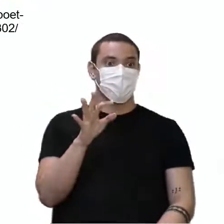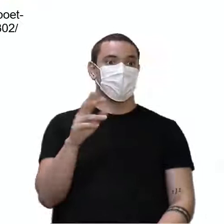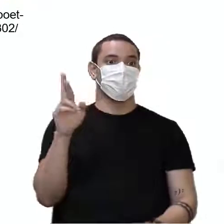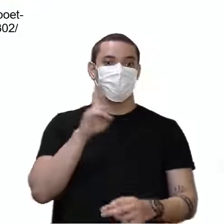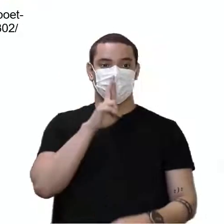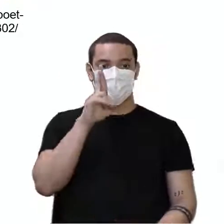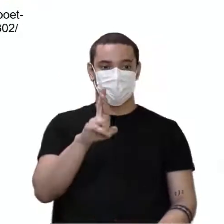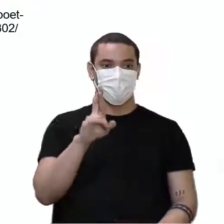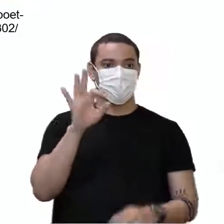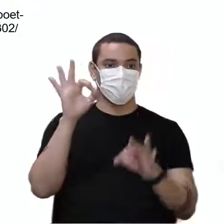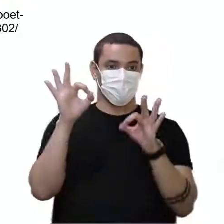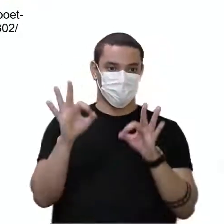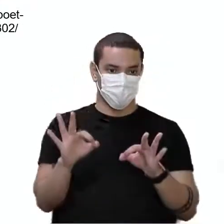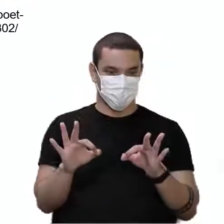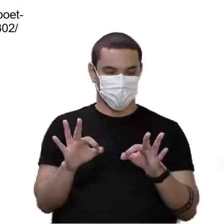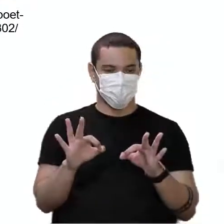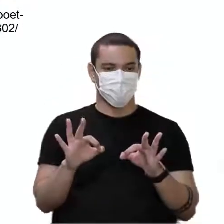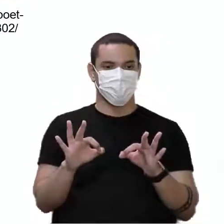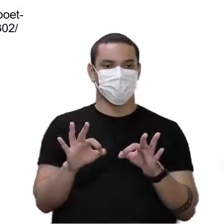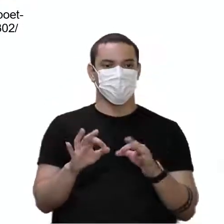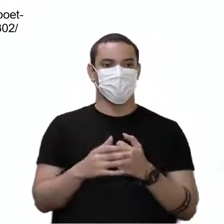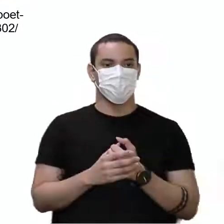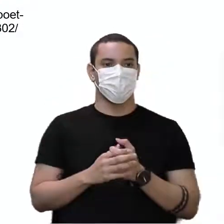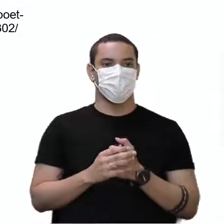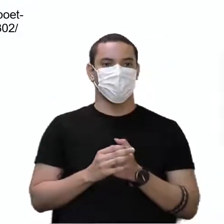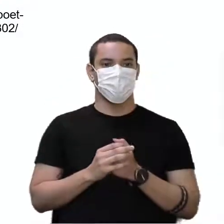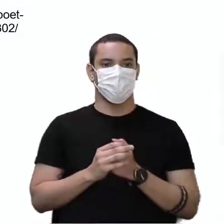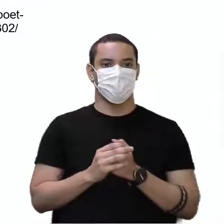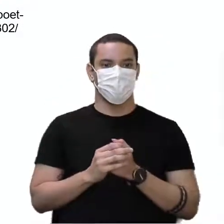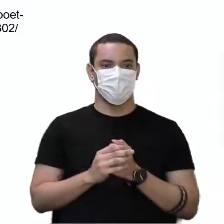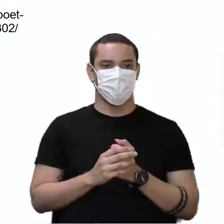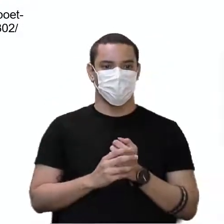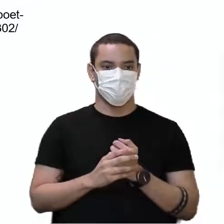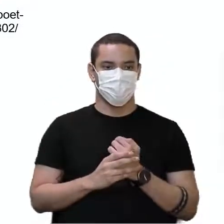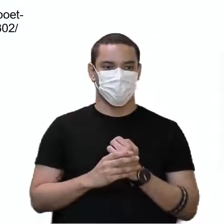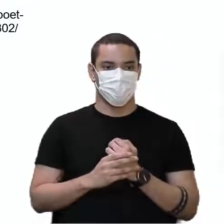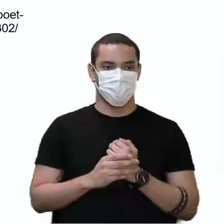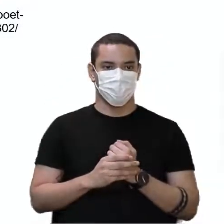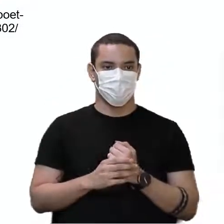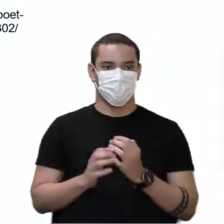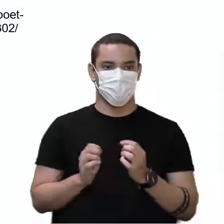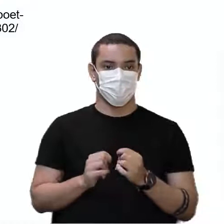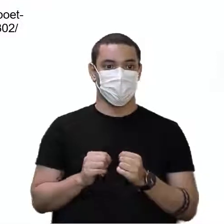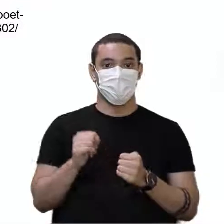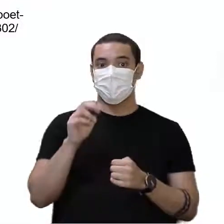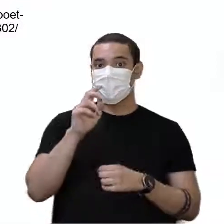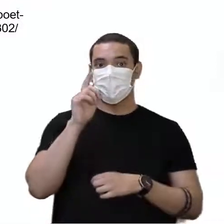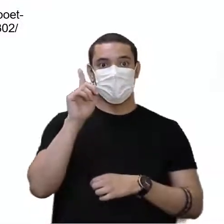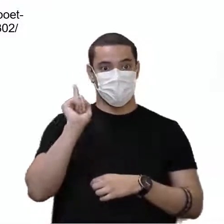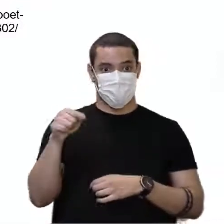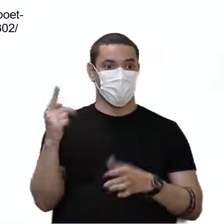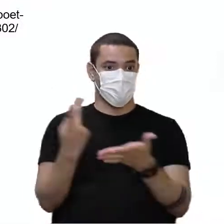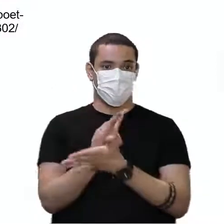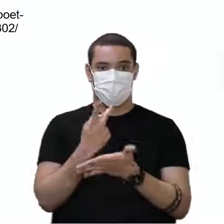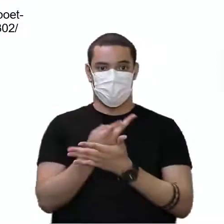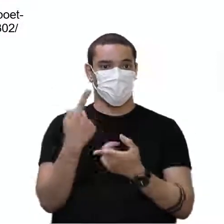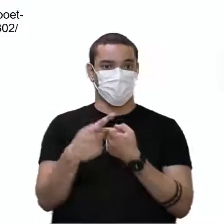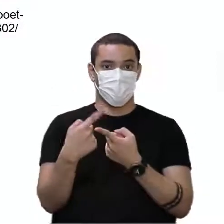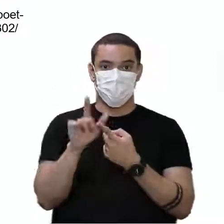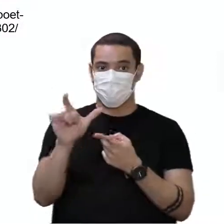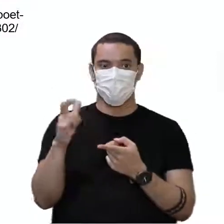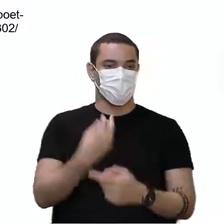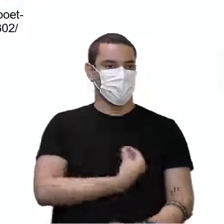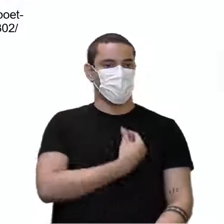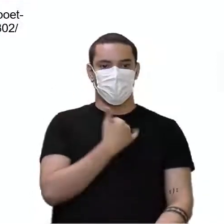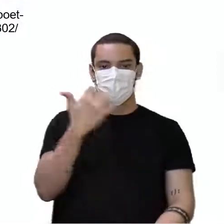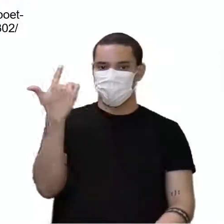correta, ela não existe justamente porque é uma forma de mostrar para você se estava erradíssimo mesmo, porque não é um verbo regular. A forma correta é